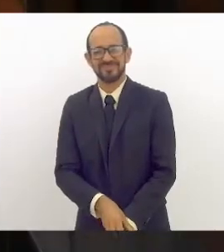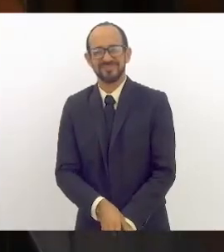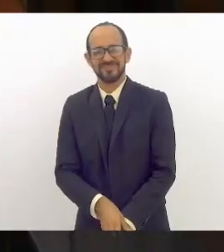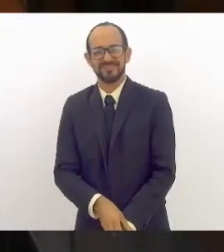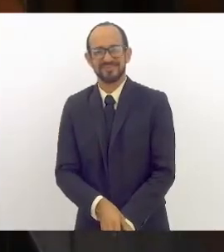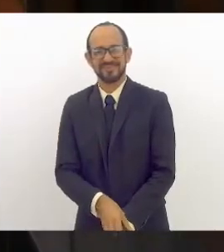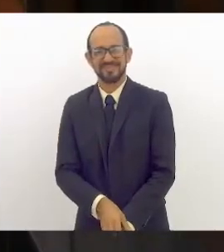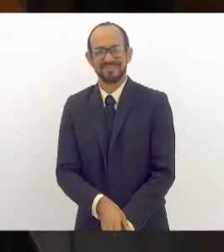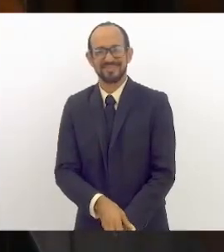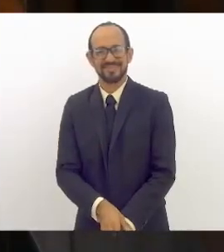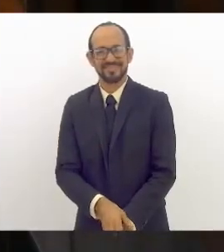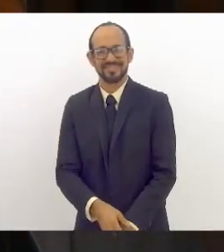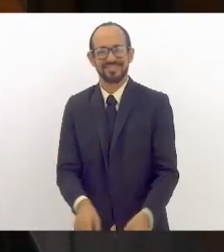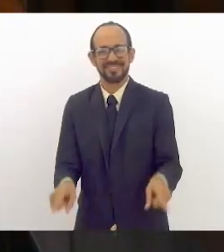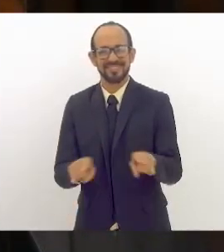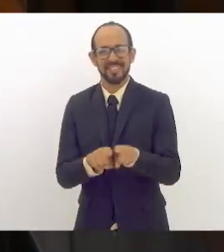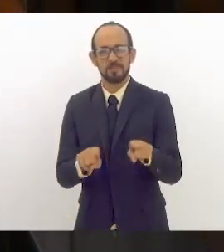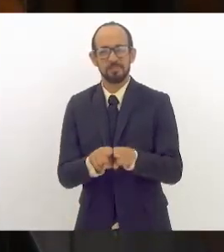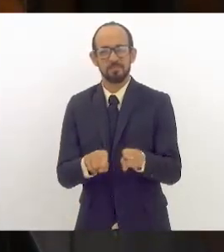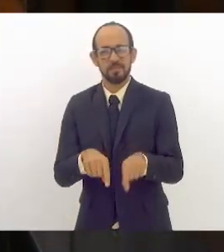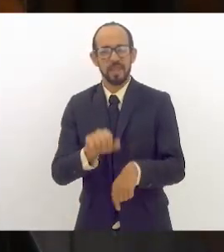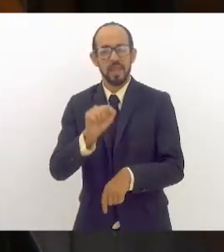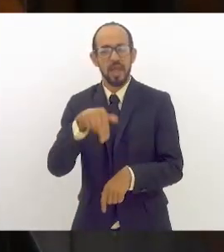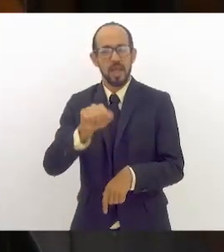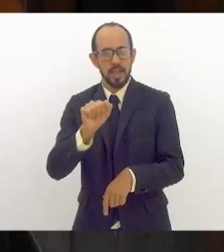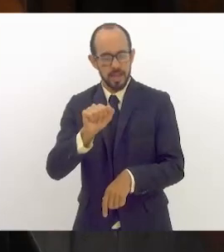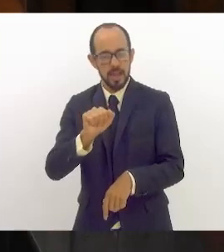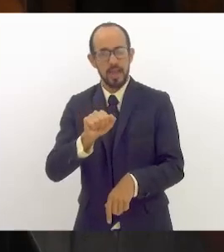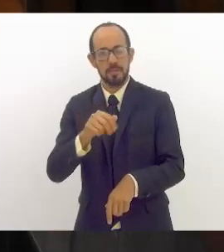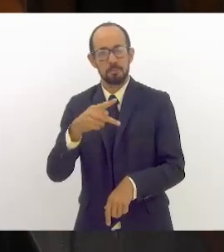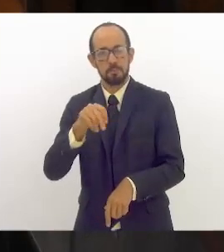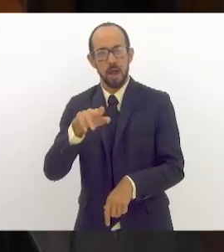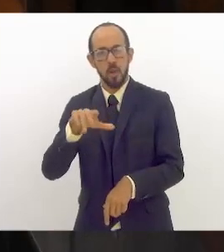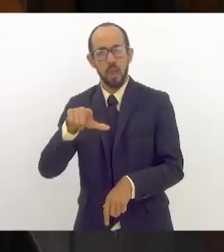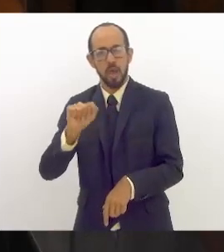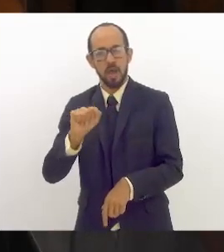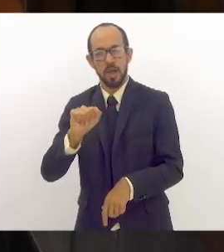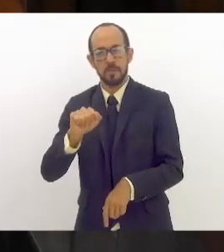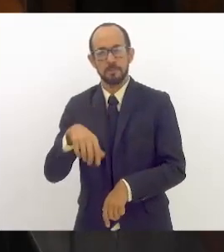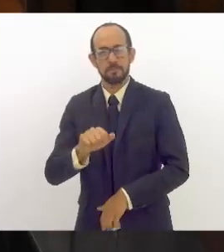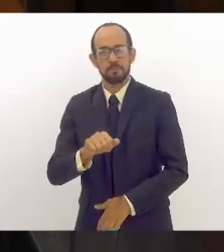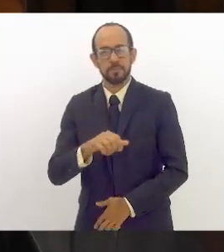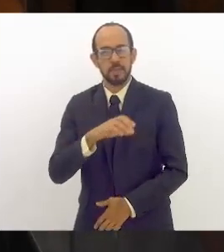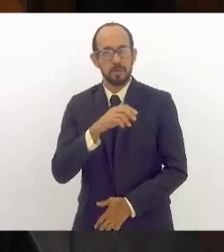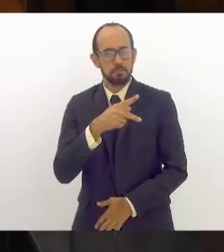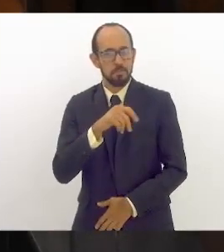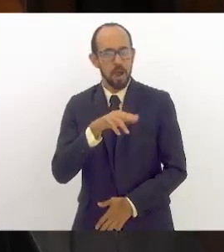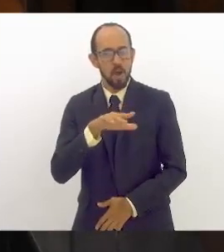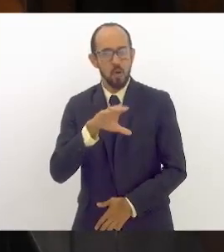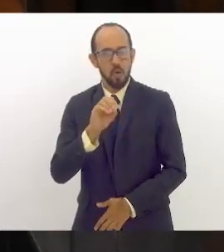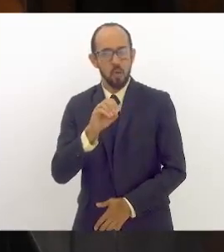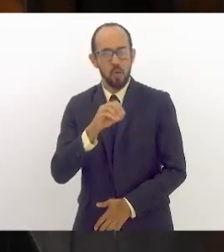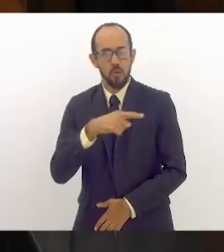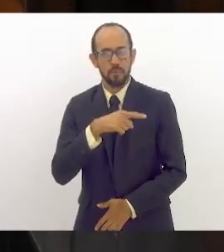vendo Ana Paula Rosa Paulo Cavalari